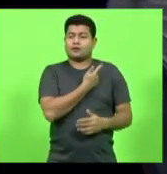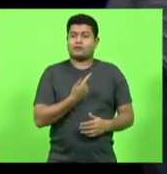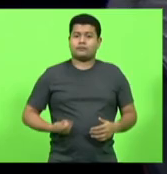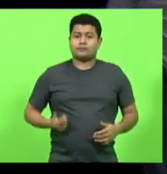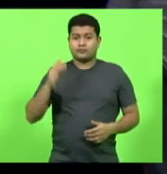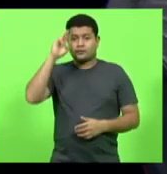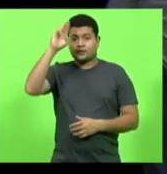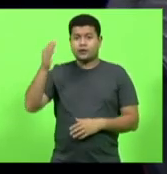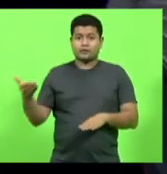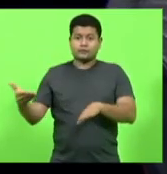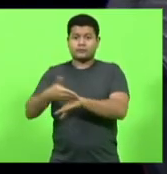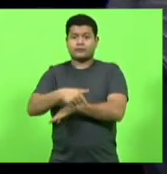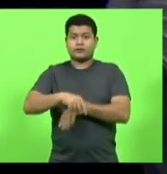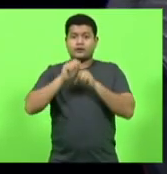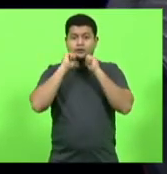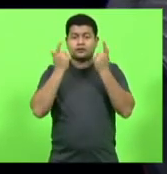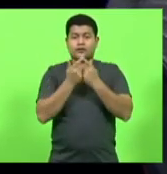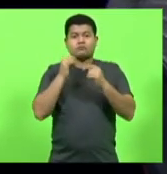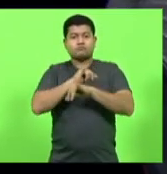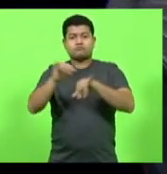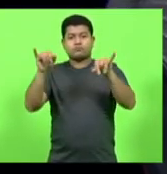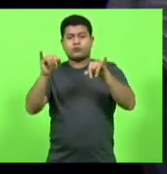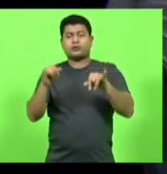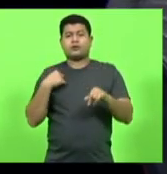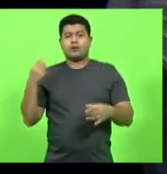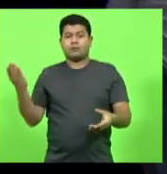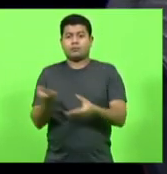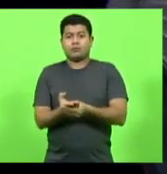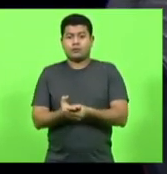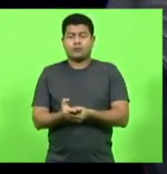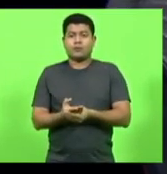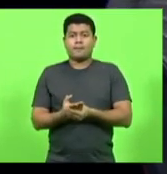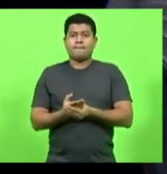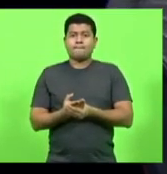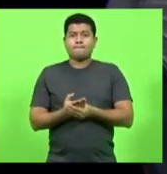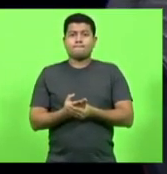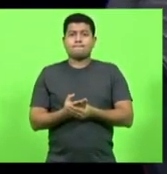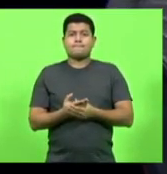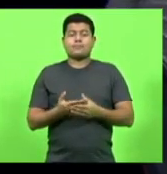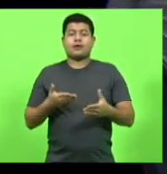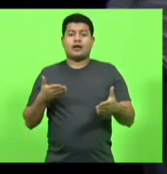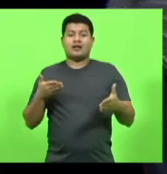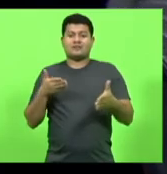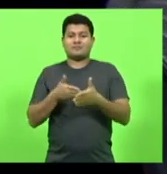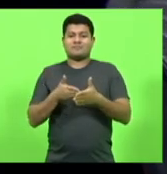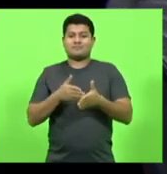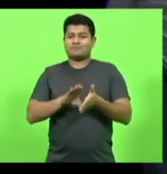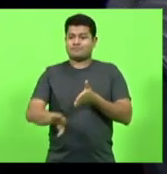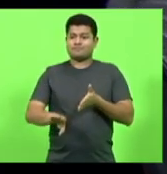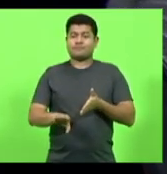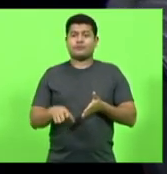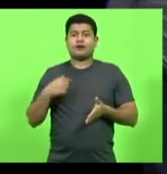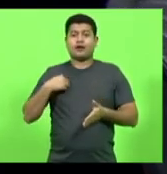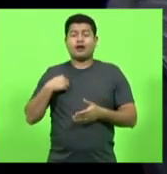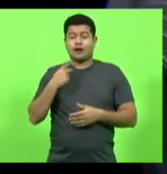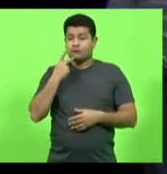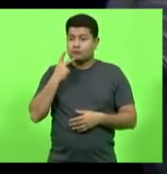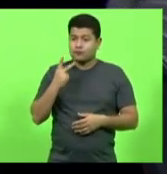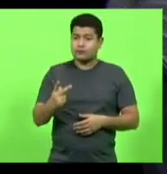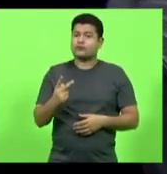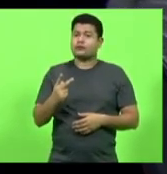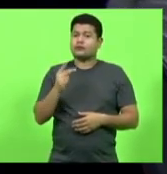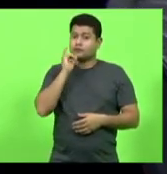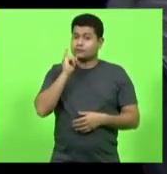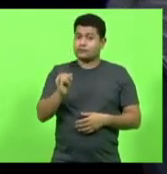aqui anunciando que estava protocolando essa derrubada do veto, eu disse, representando